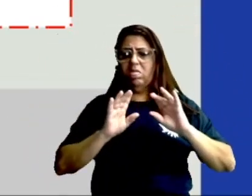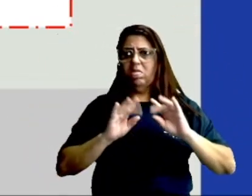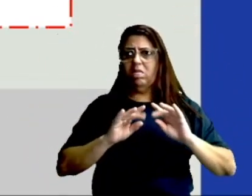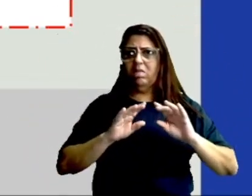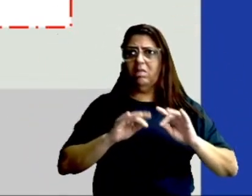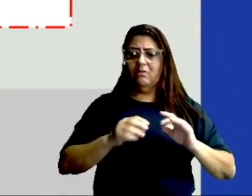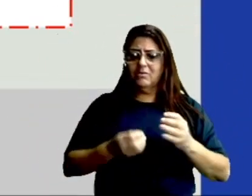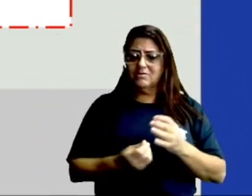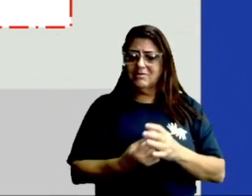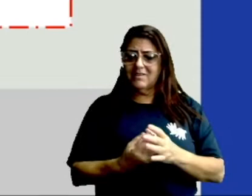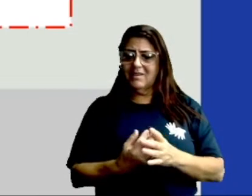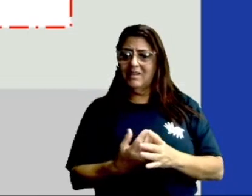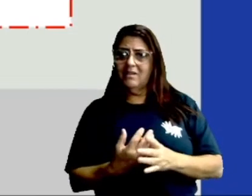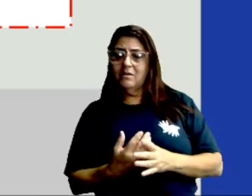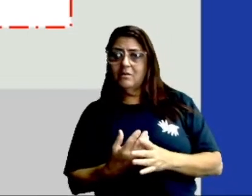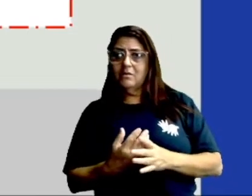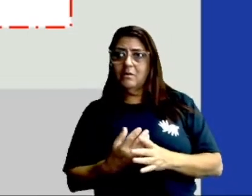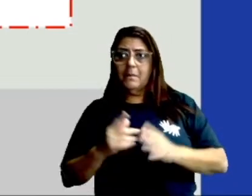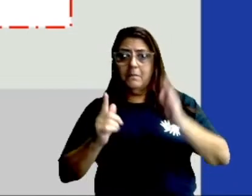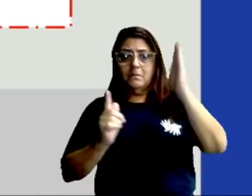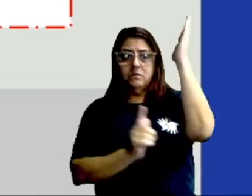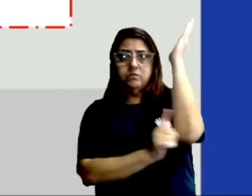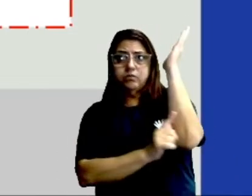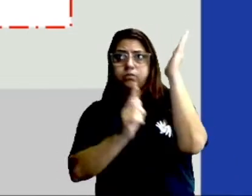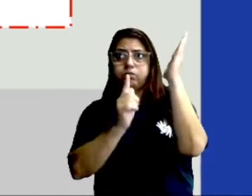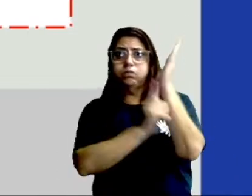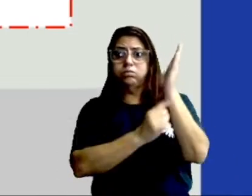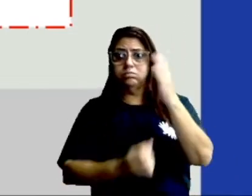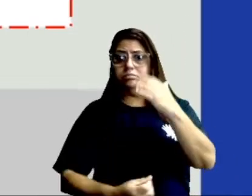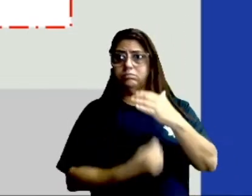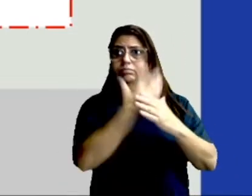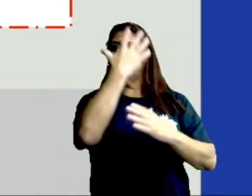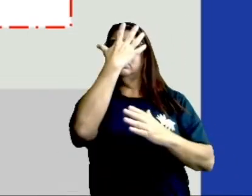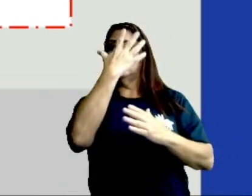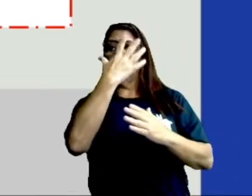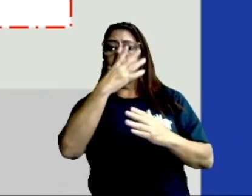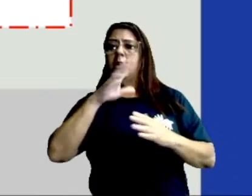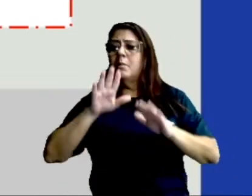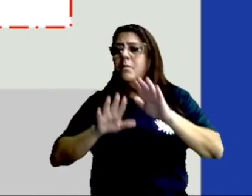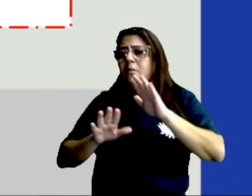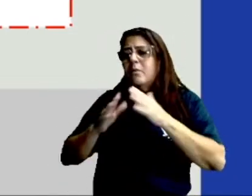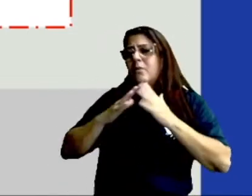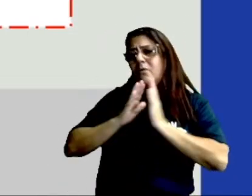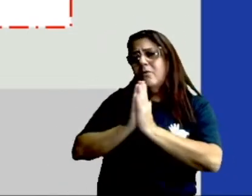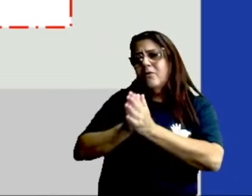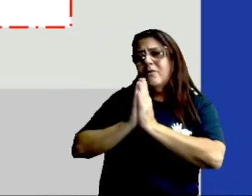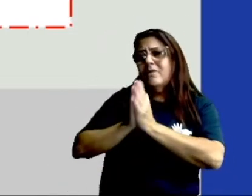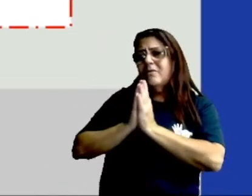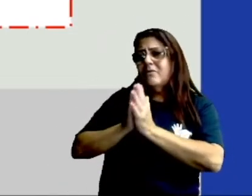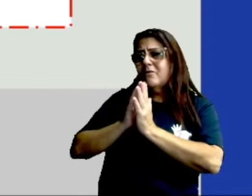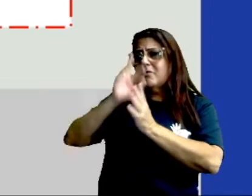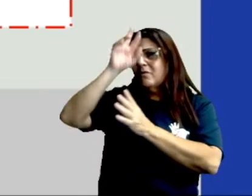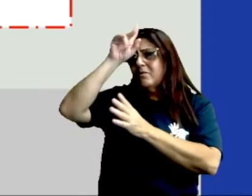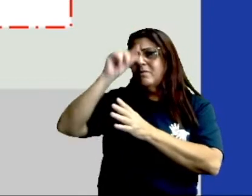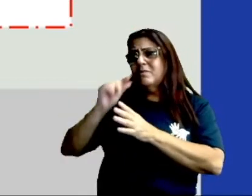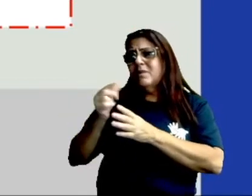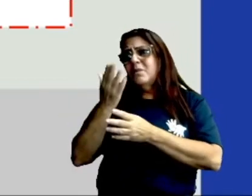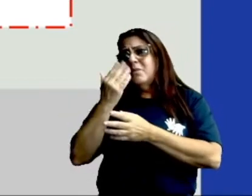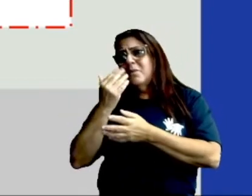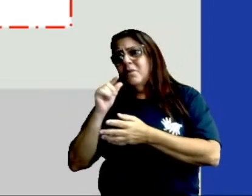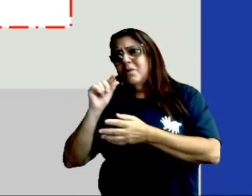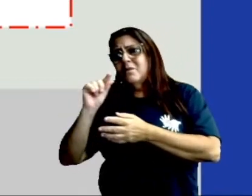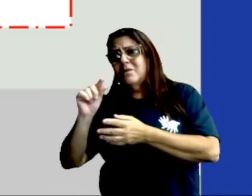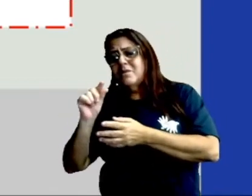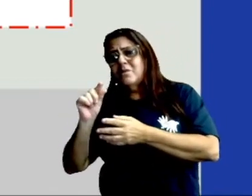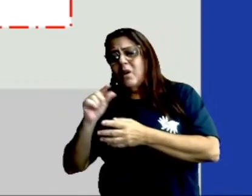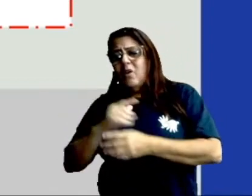molhados. De repente aparece uma cigarra. Por favor, formiguinhas, me deem um pouco de trigo. Estou